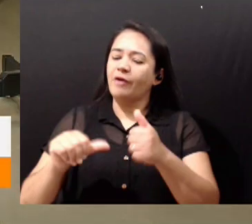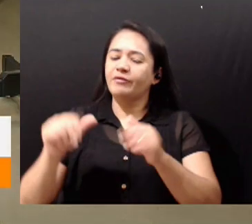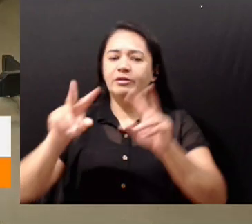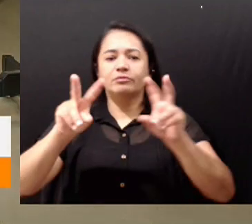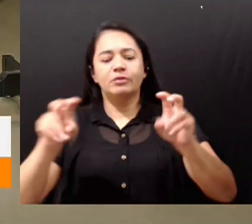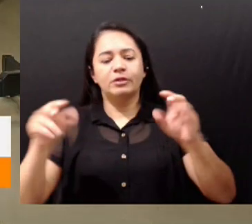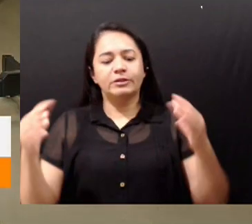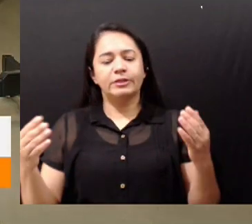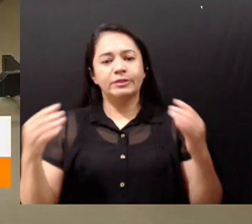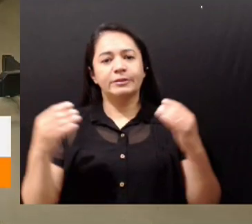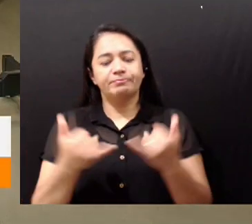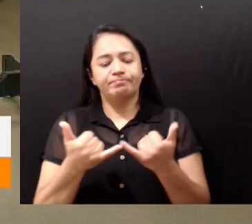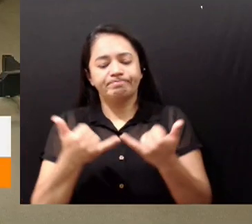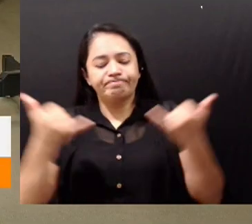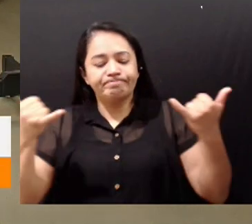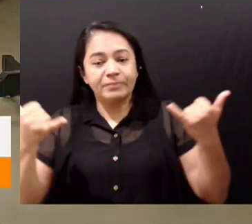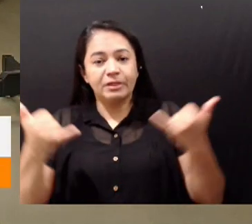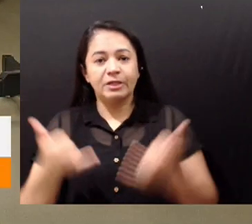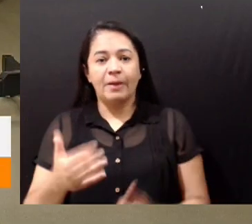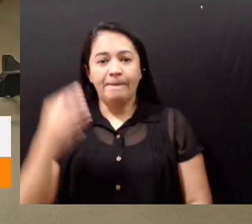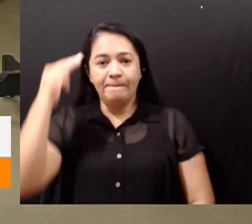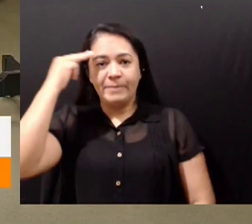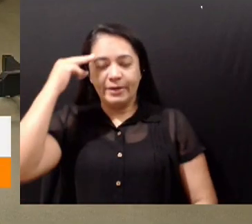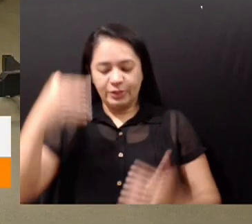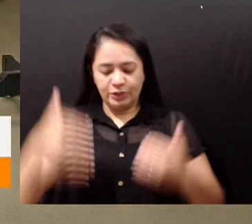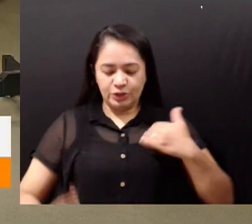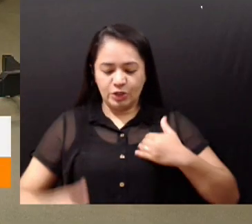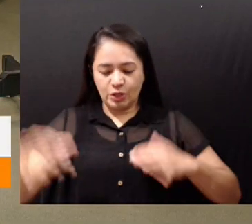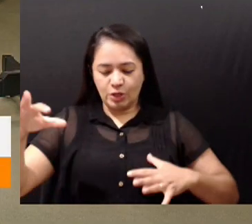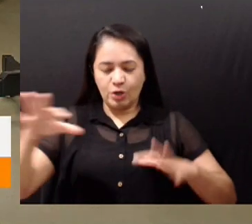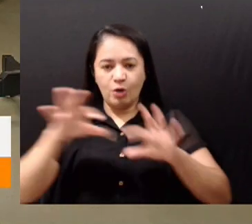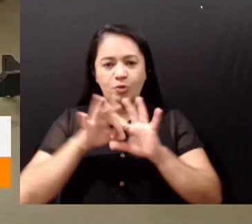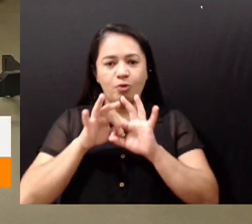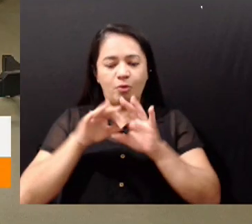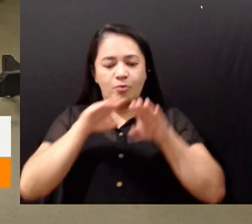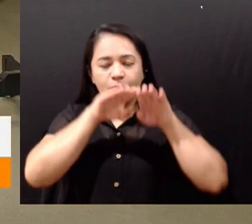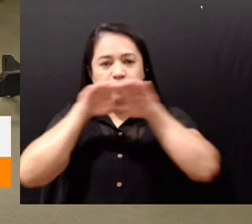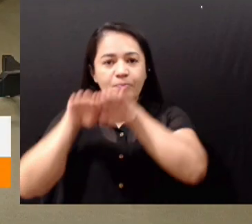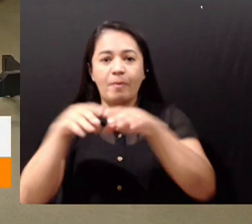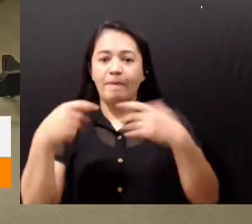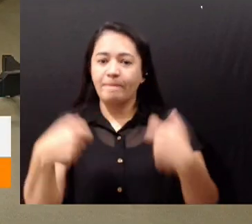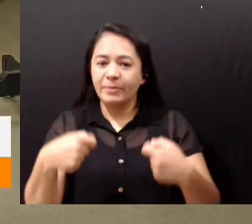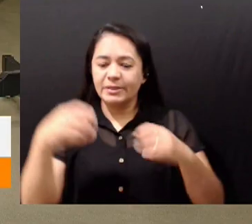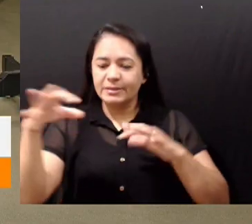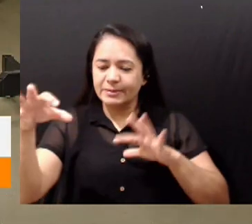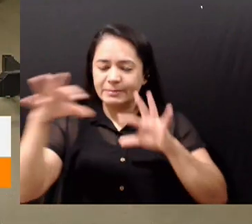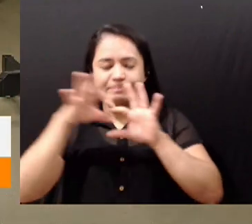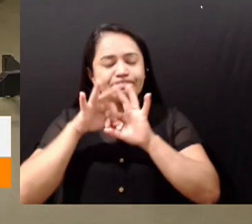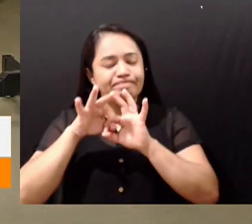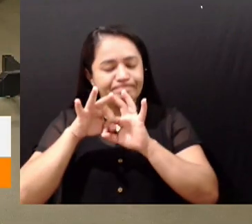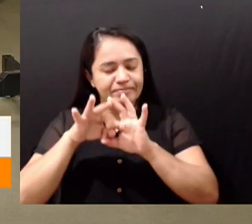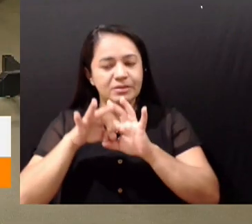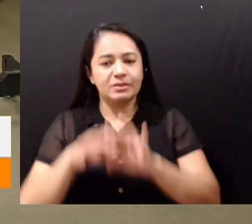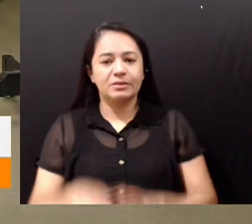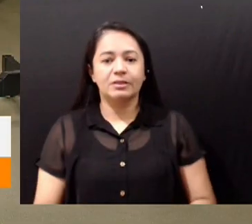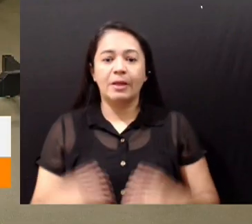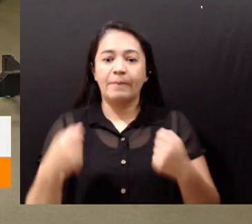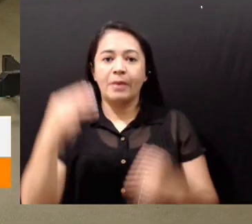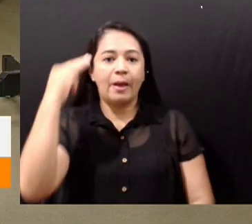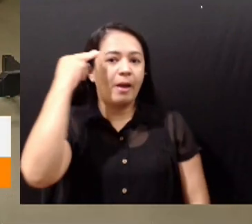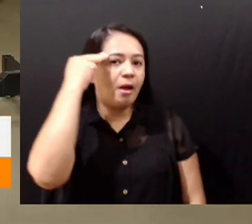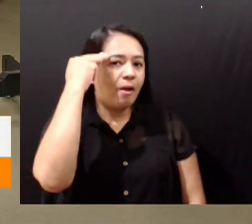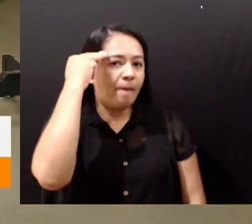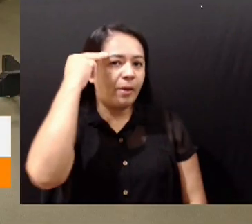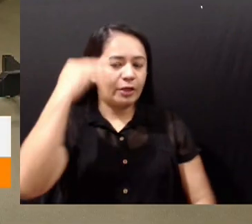gente cuidar do nosso corpo? A gente precisa, né, que esteja em conexão a mente e o corpo para que as coisas